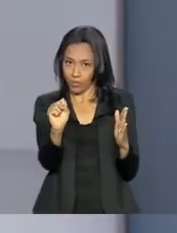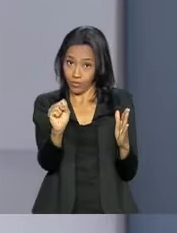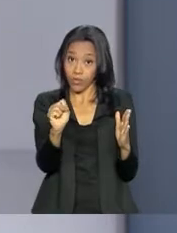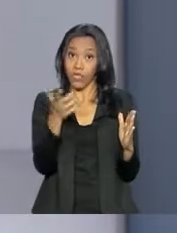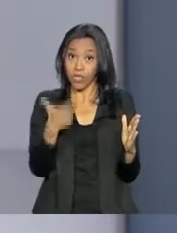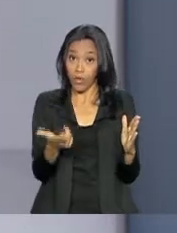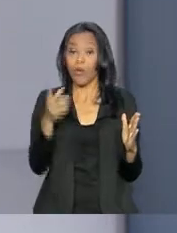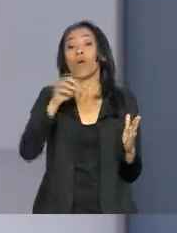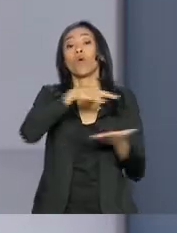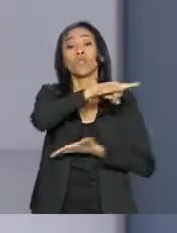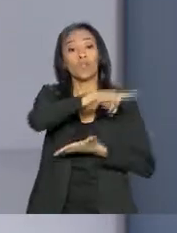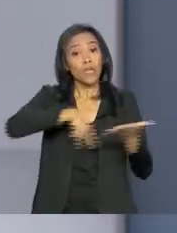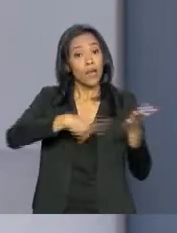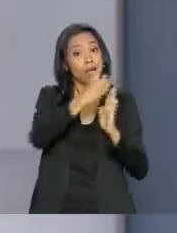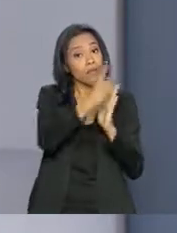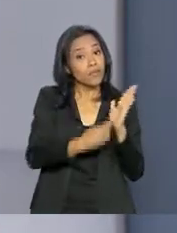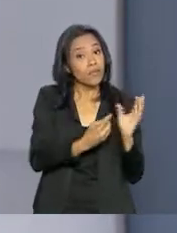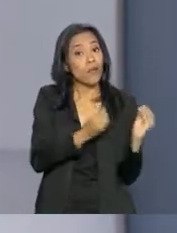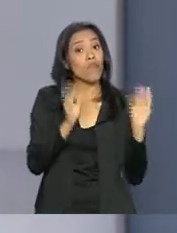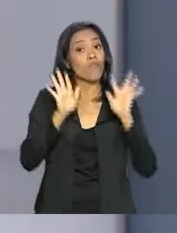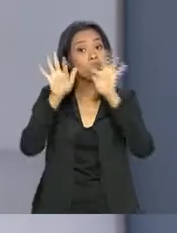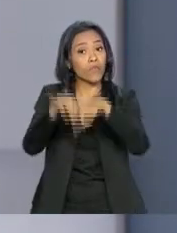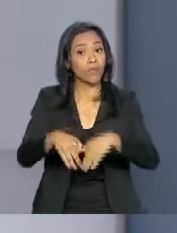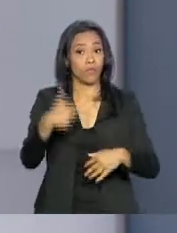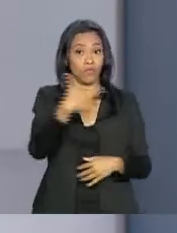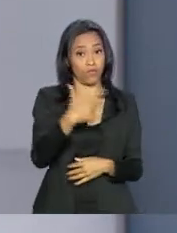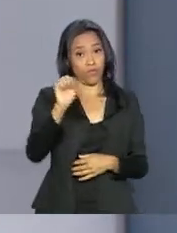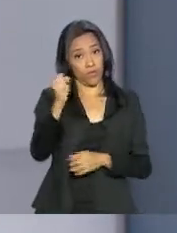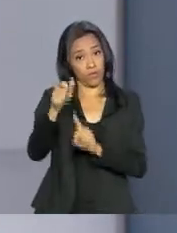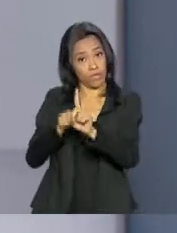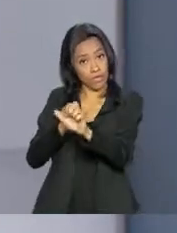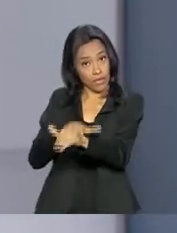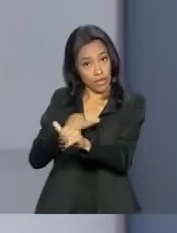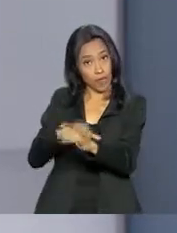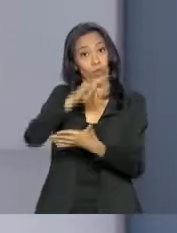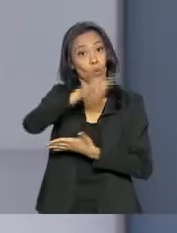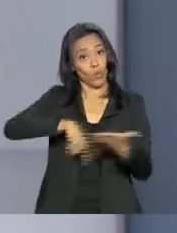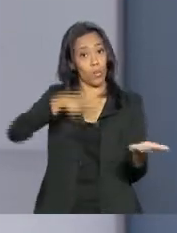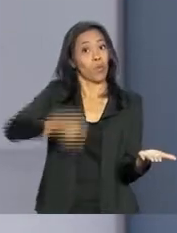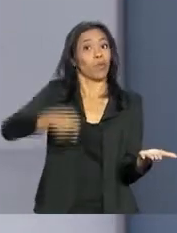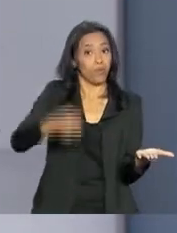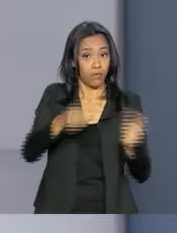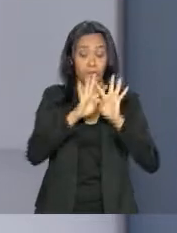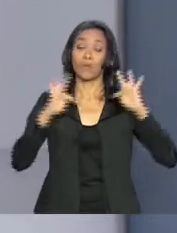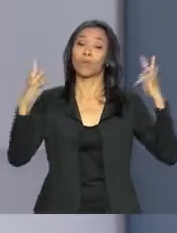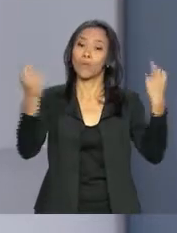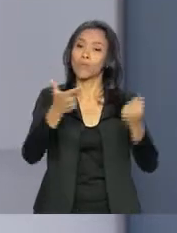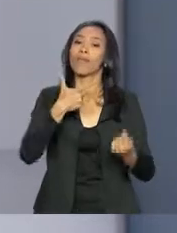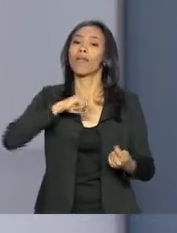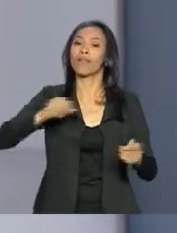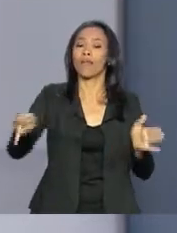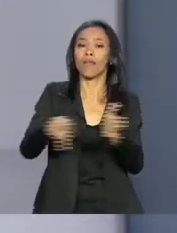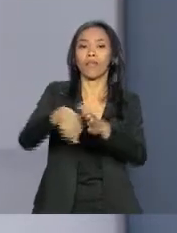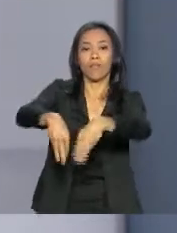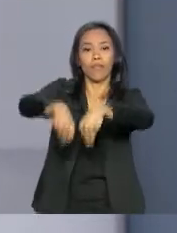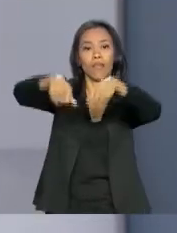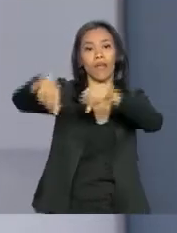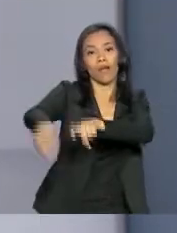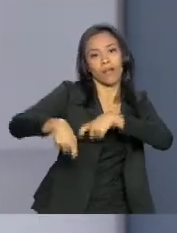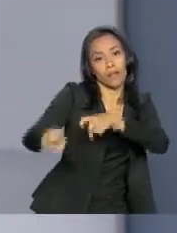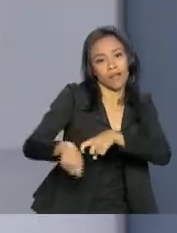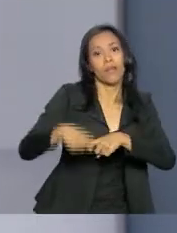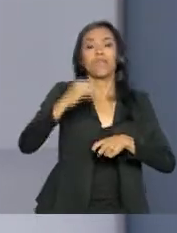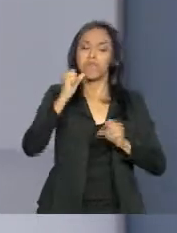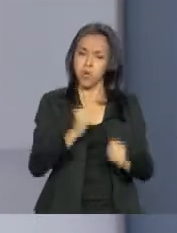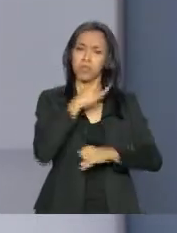período de envio da declaração termina no dia 28 de setembro o documento é obrigatório para todos os proprietários de áreas rurais e pode